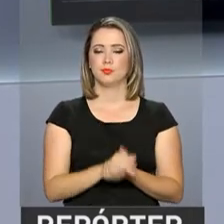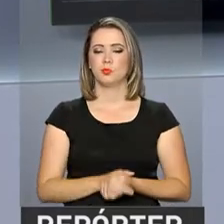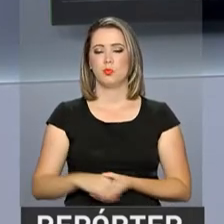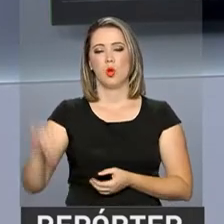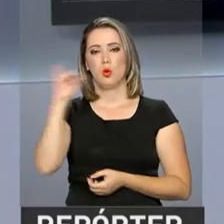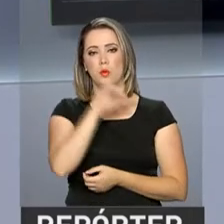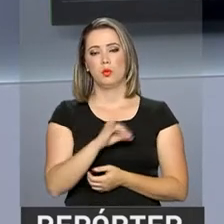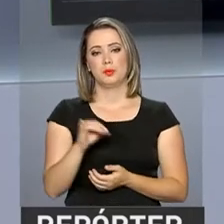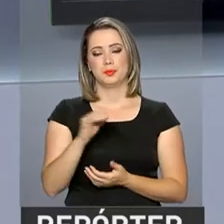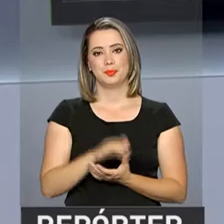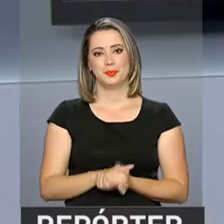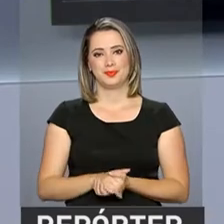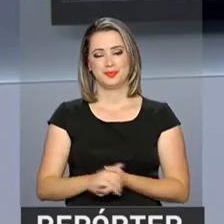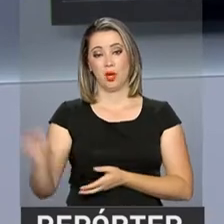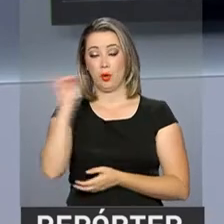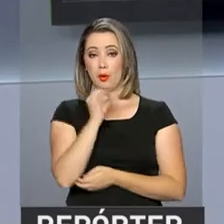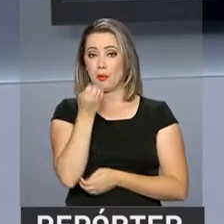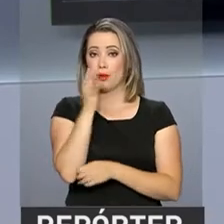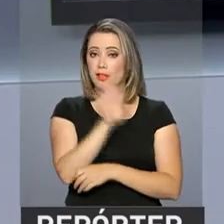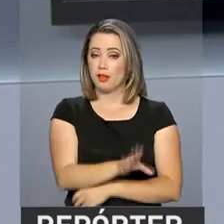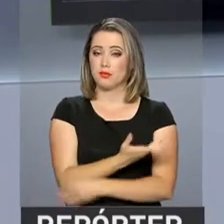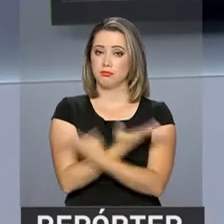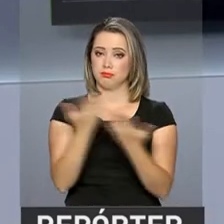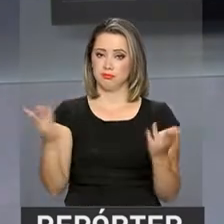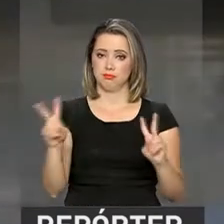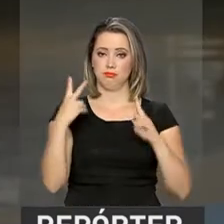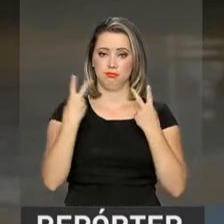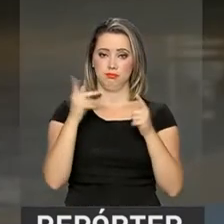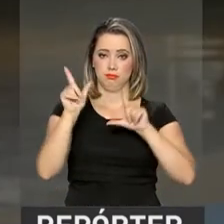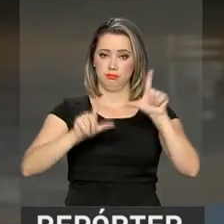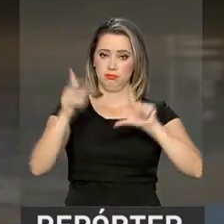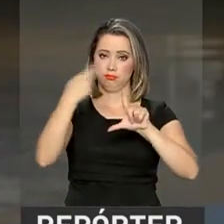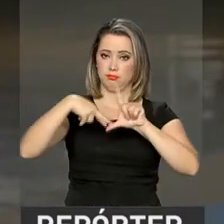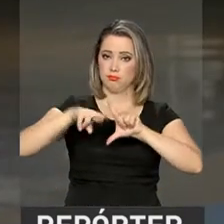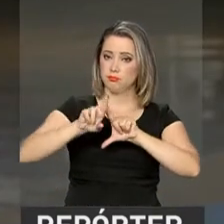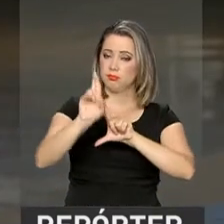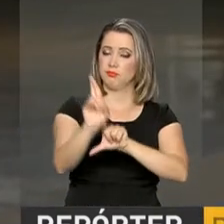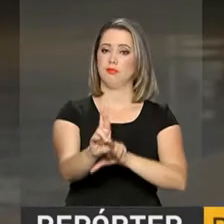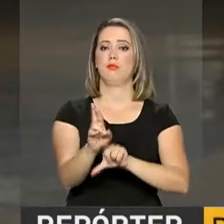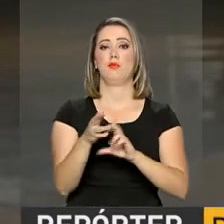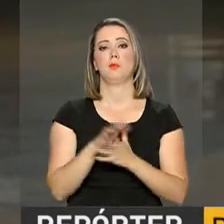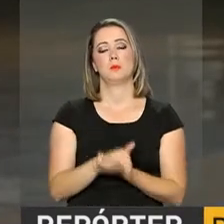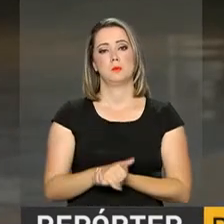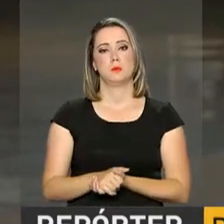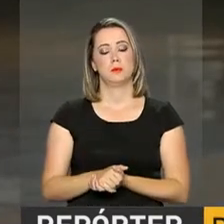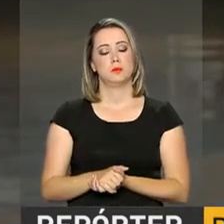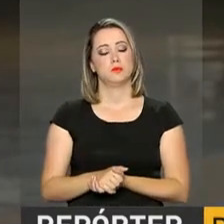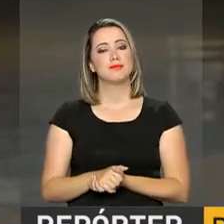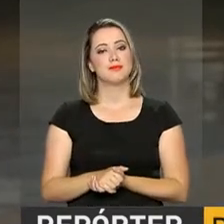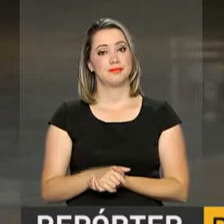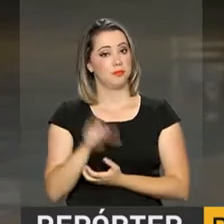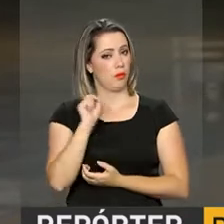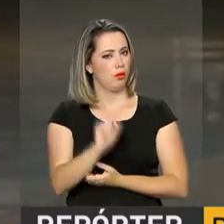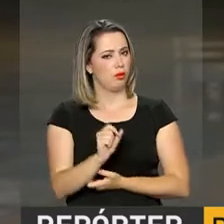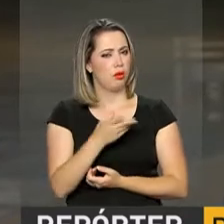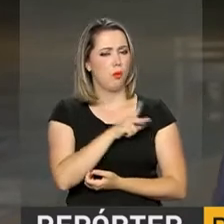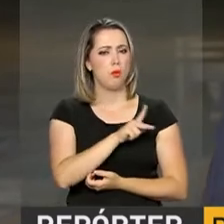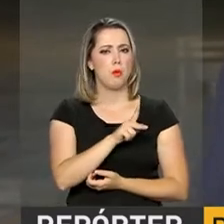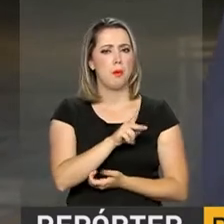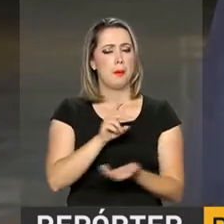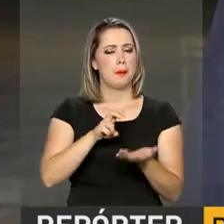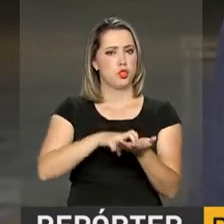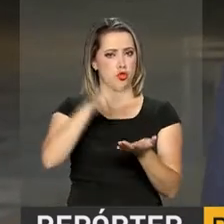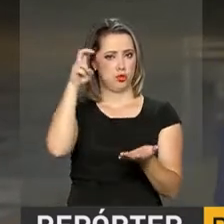você olha o roberto boa tarde boa tarde a todos que nos assistem na tv nbr e olha o roberto pela manhã o presidente